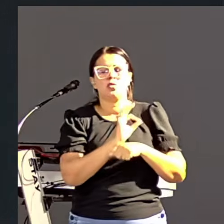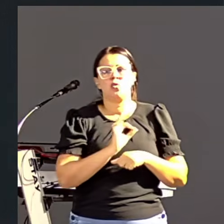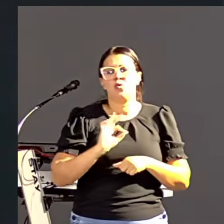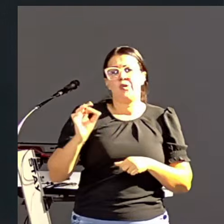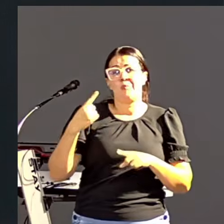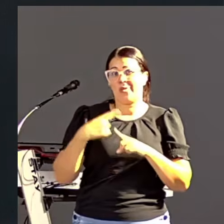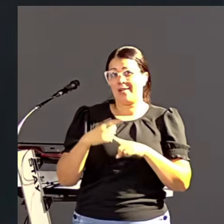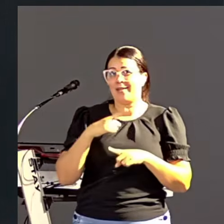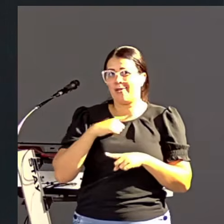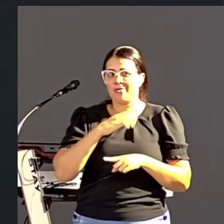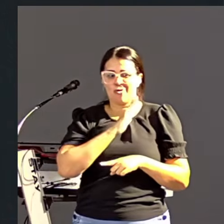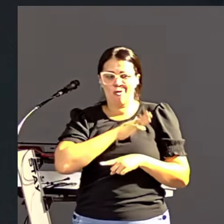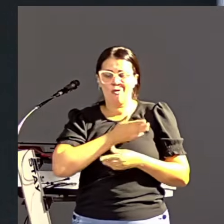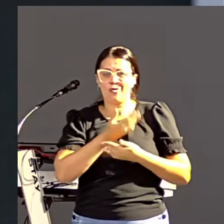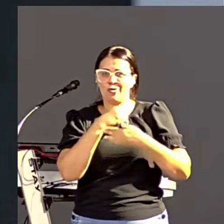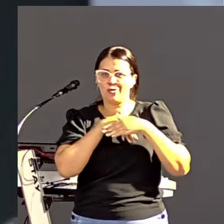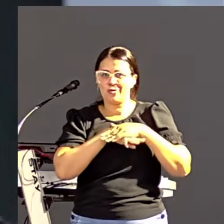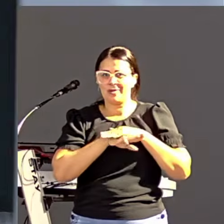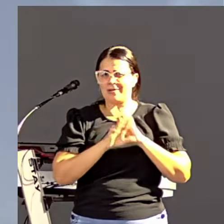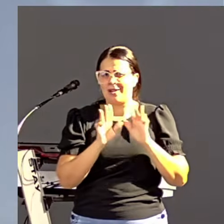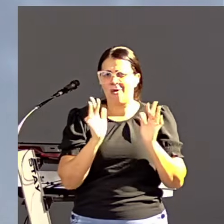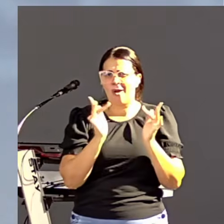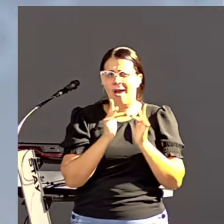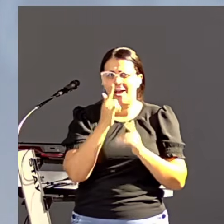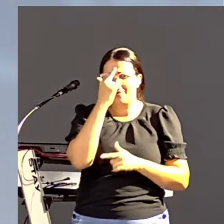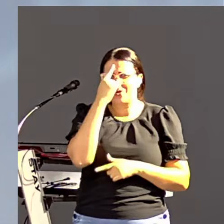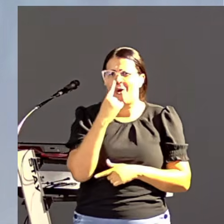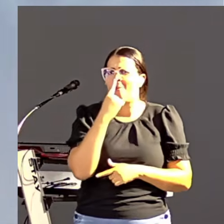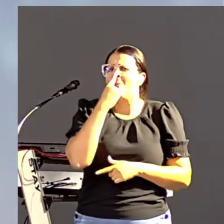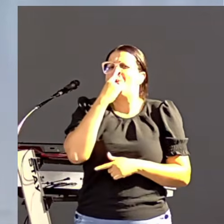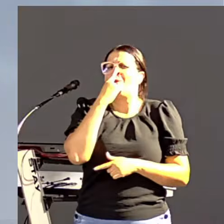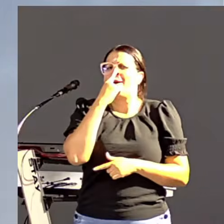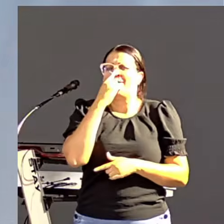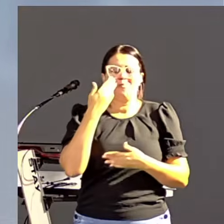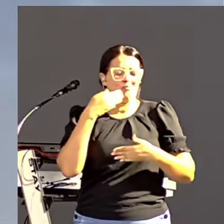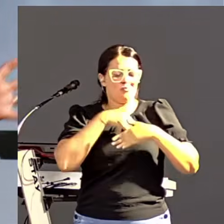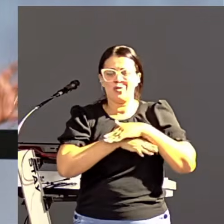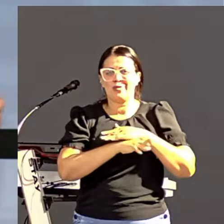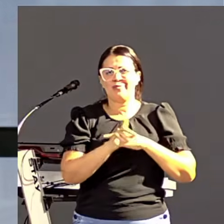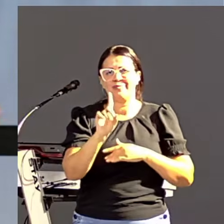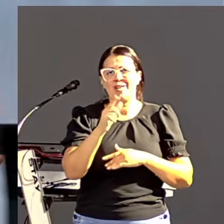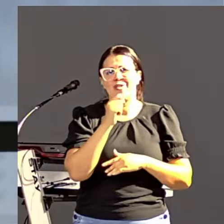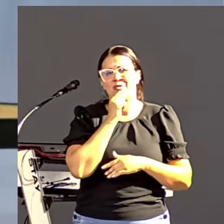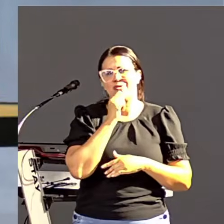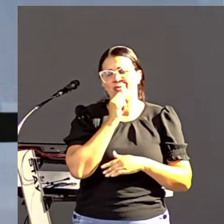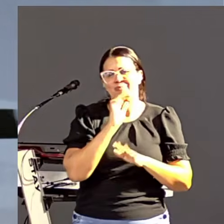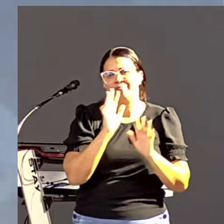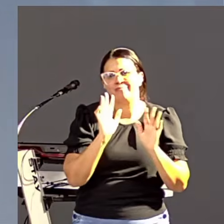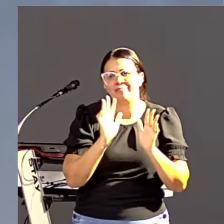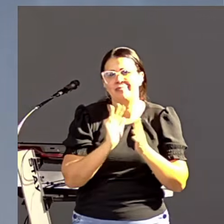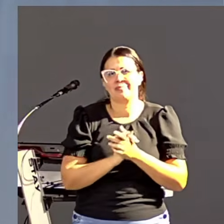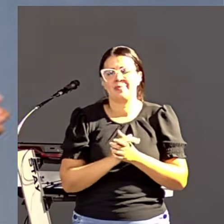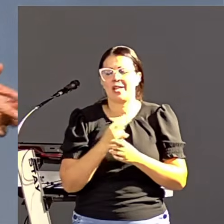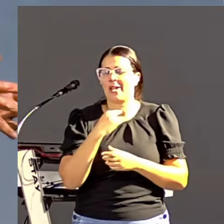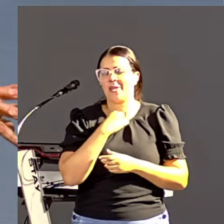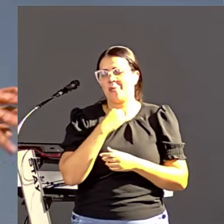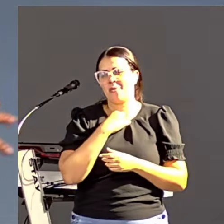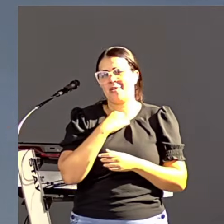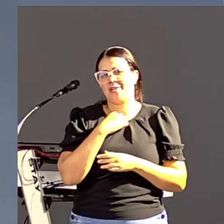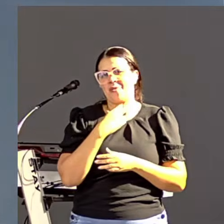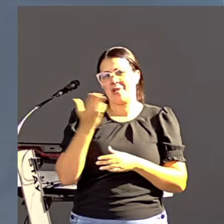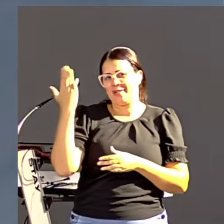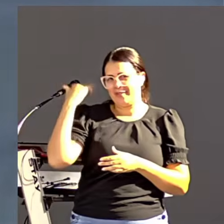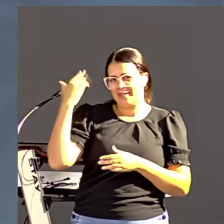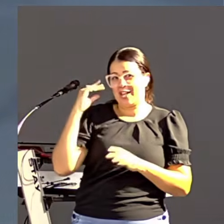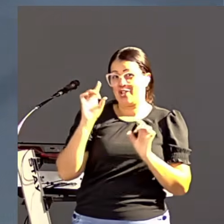coisa do nosso coração que nem os mais íntimos podem ter acesso. Tem coisa do nosso coração, é como a gente dizia, né?